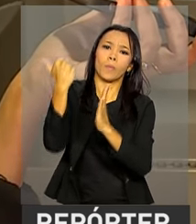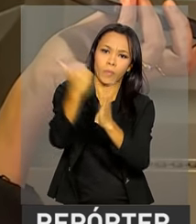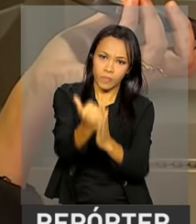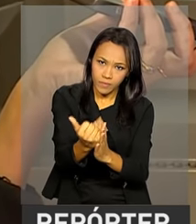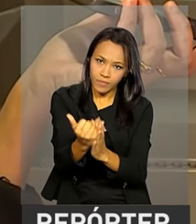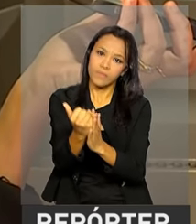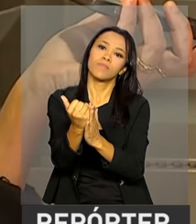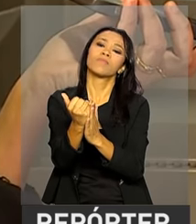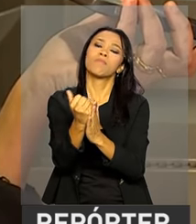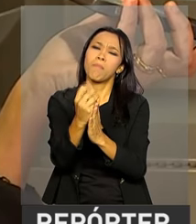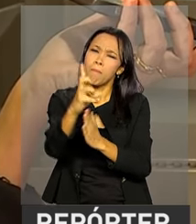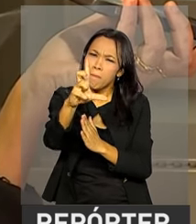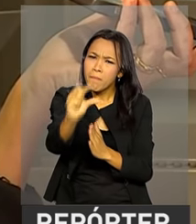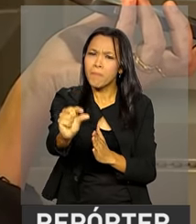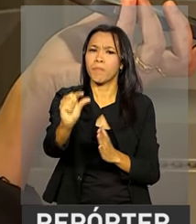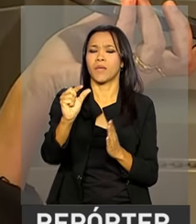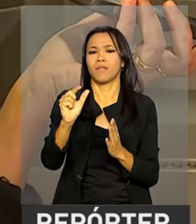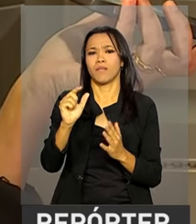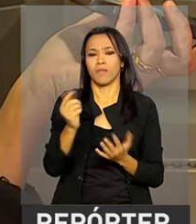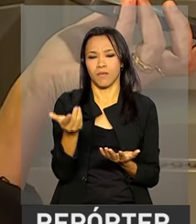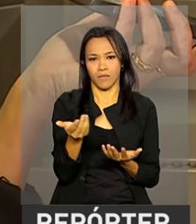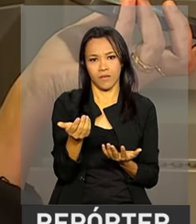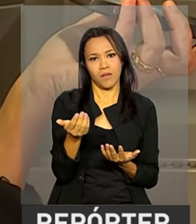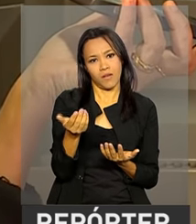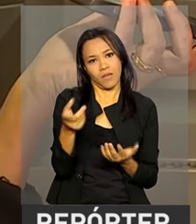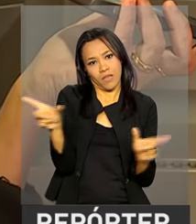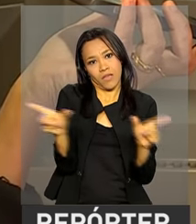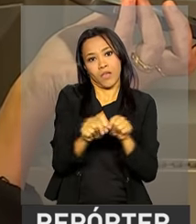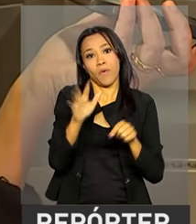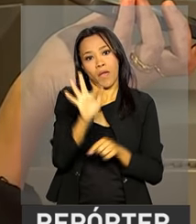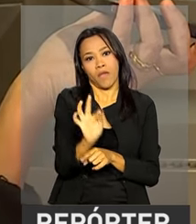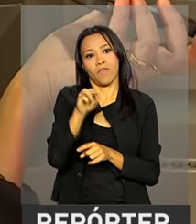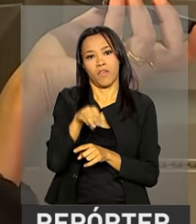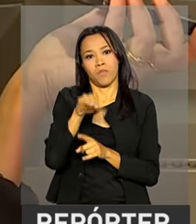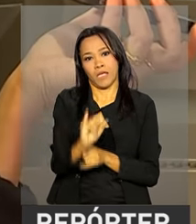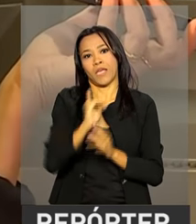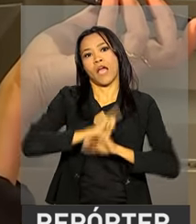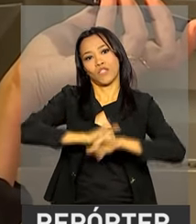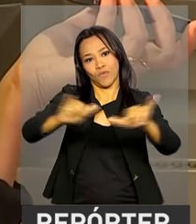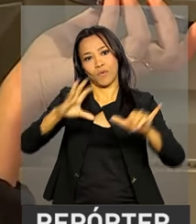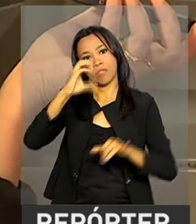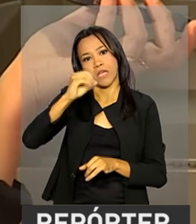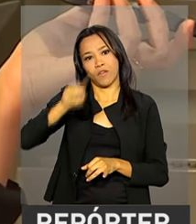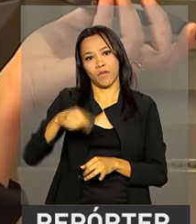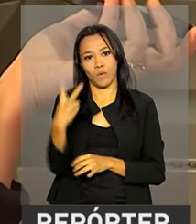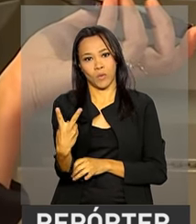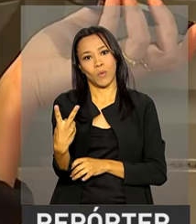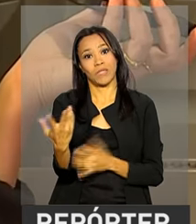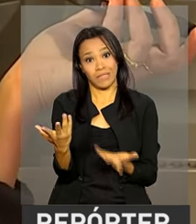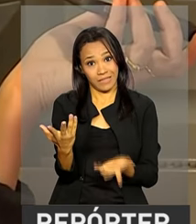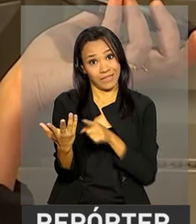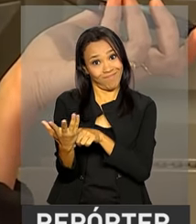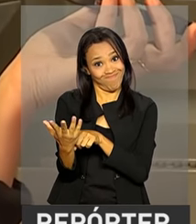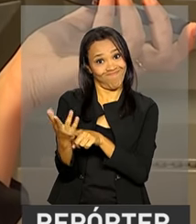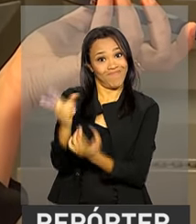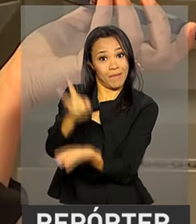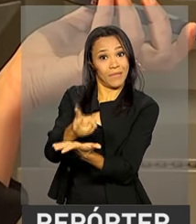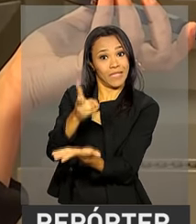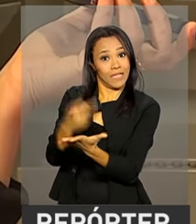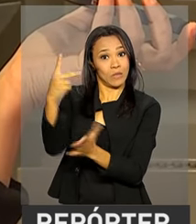certamente bem menor é esse que o o FMI revisou para 02 o FMI tende a ser mais